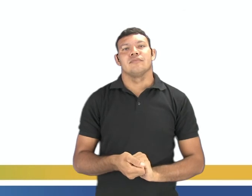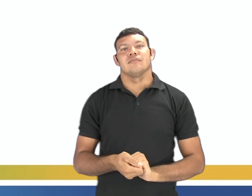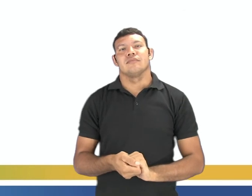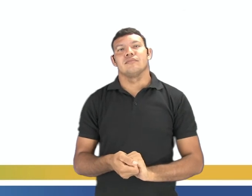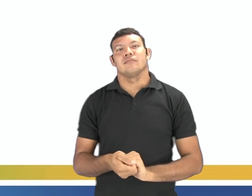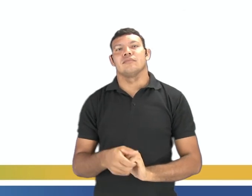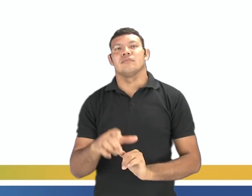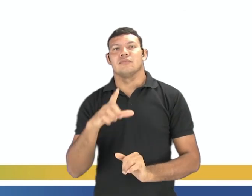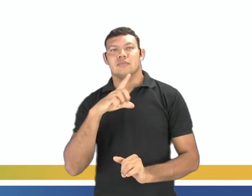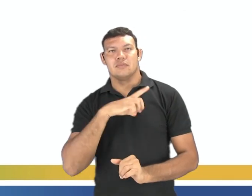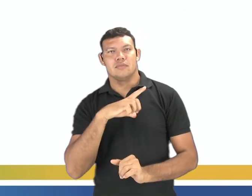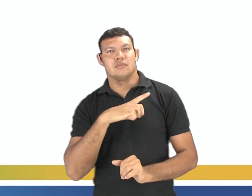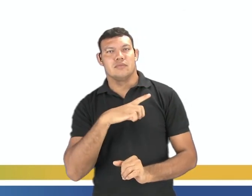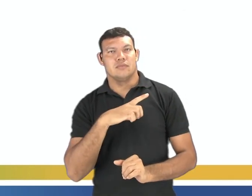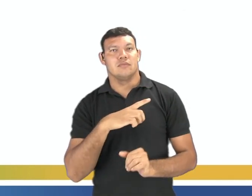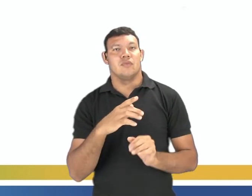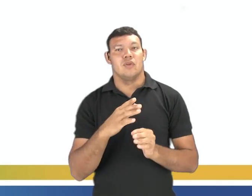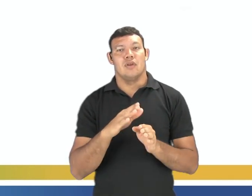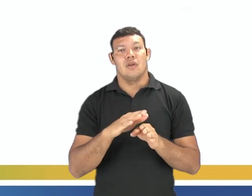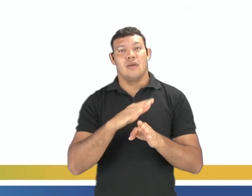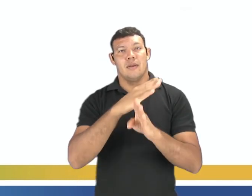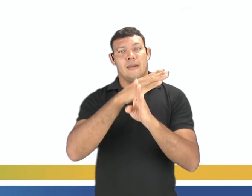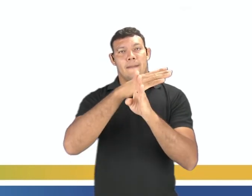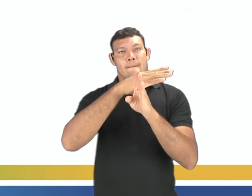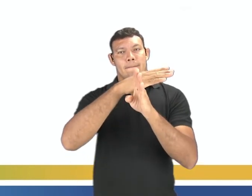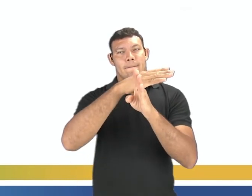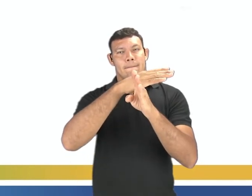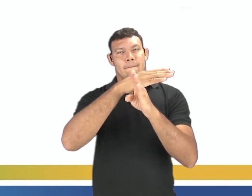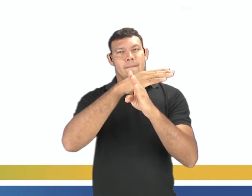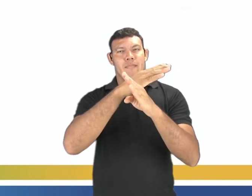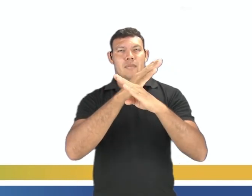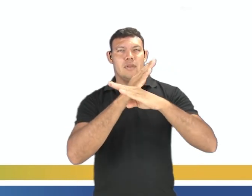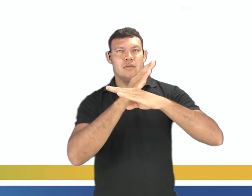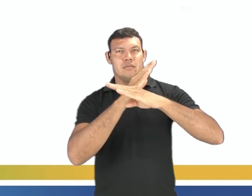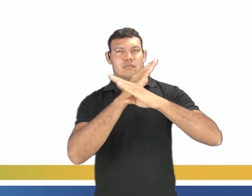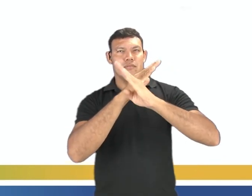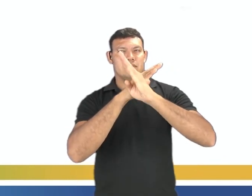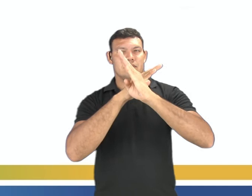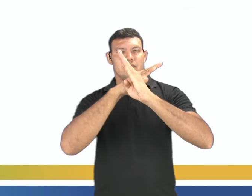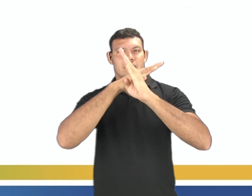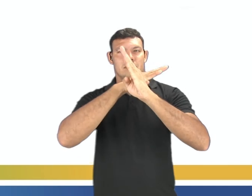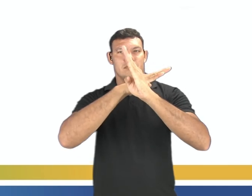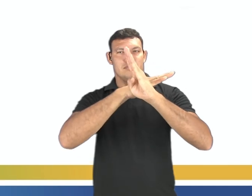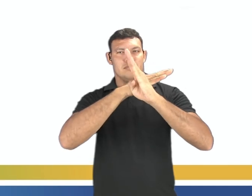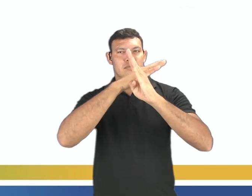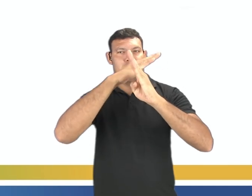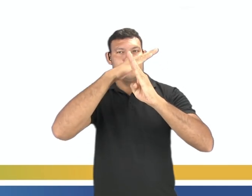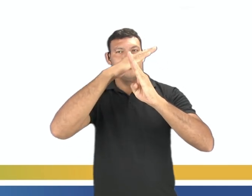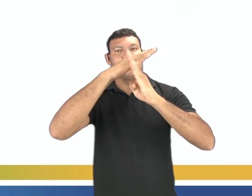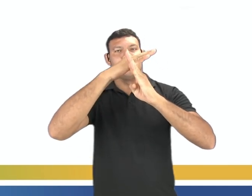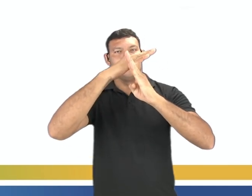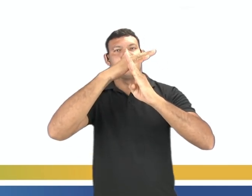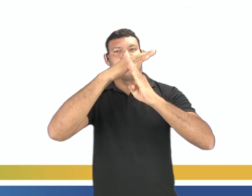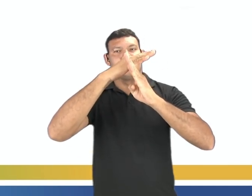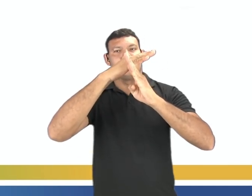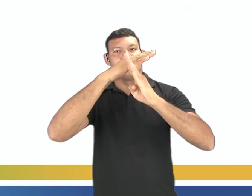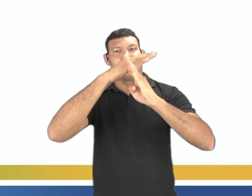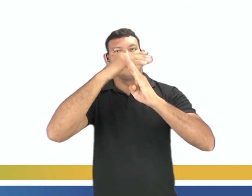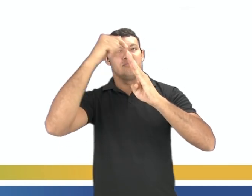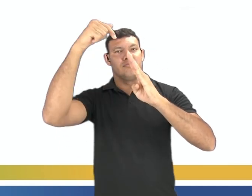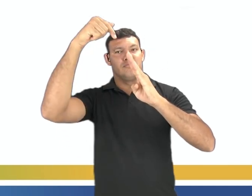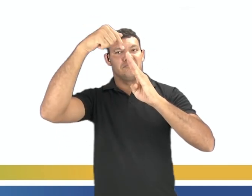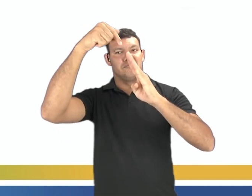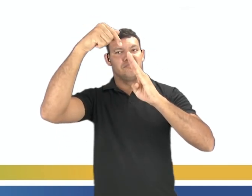observe a imagem nós temos três planos duas dois planos paralelos e um plano que